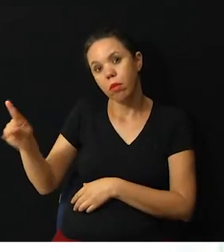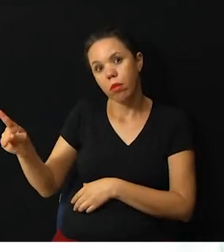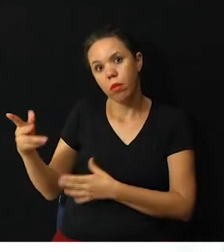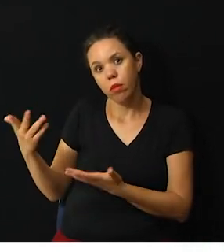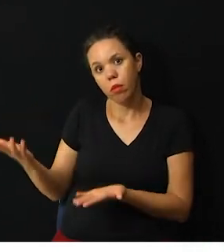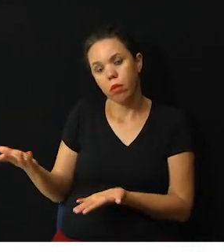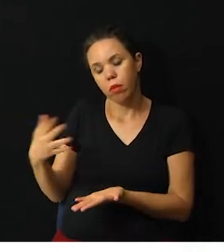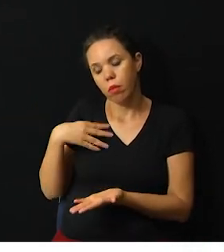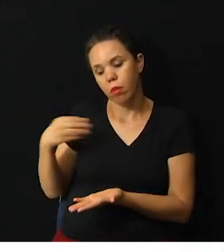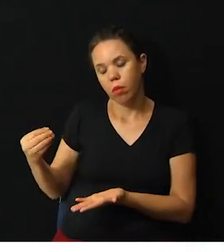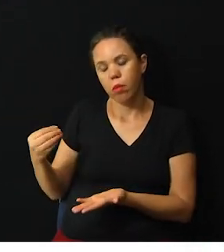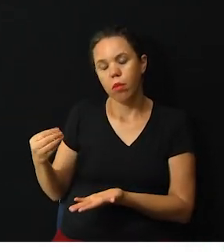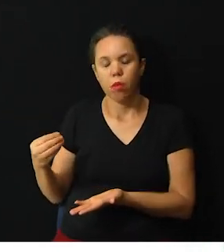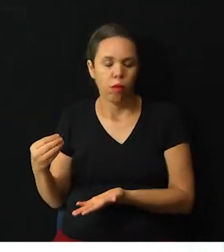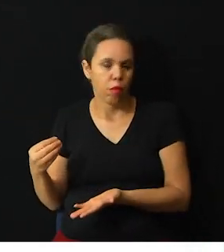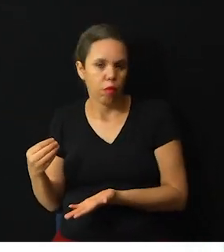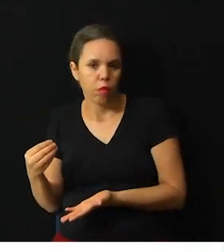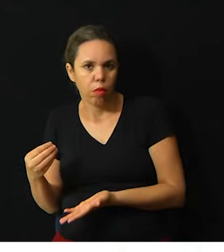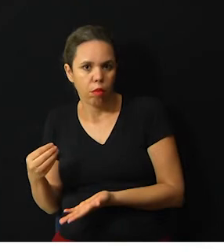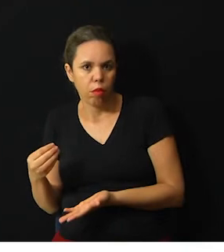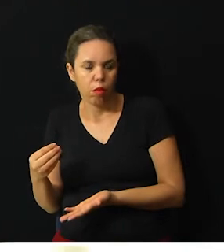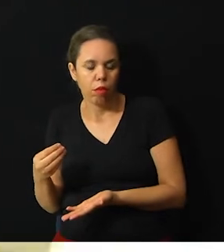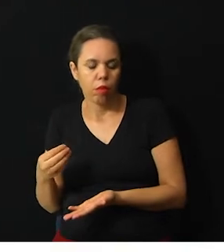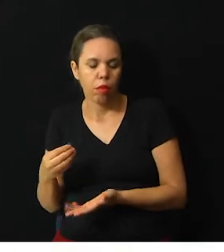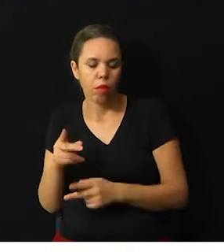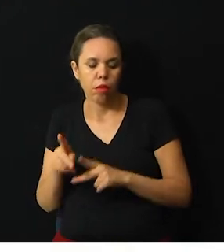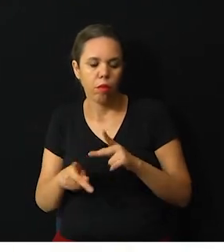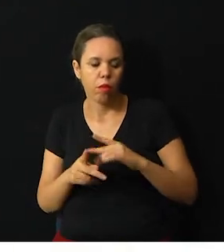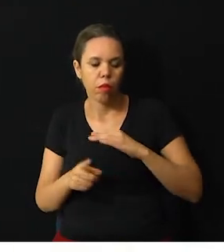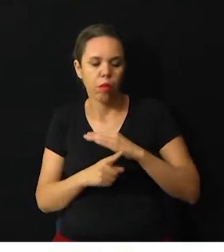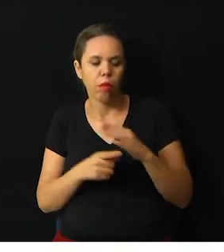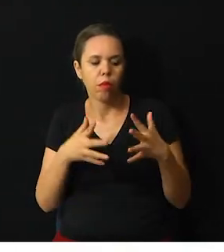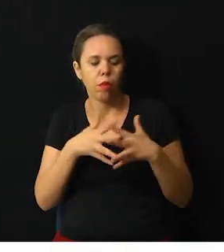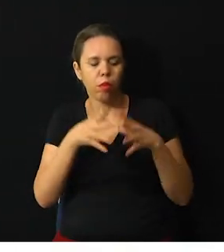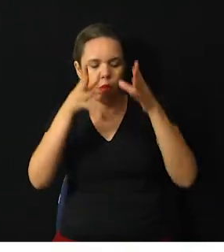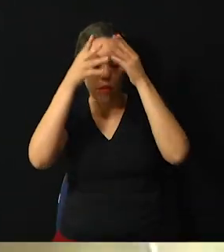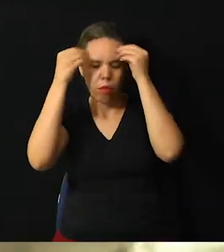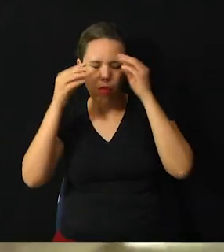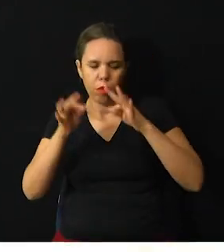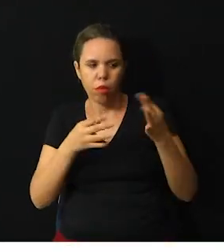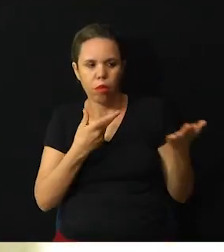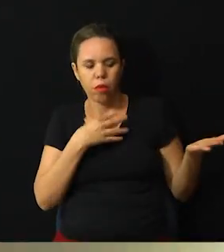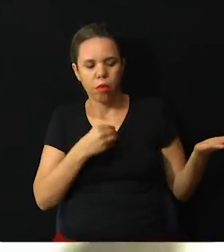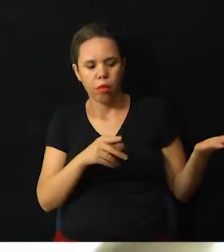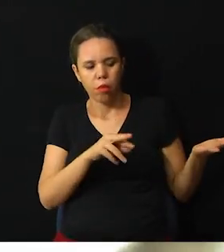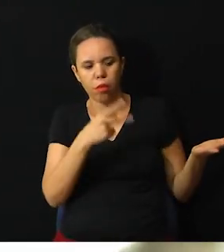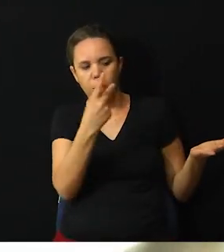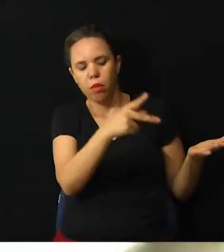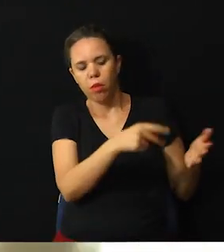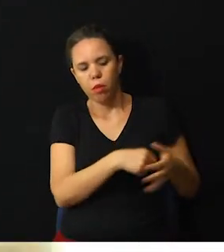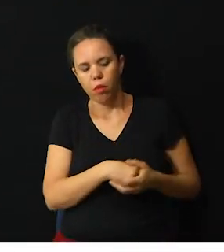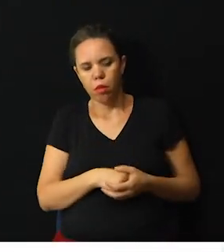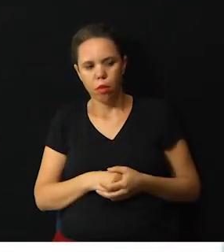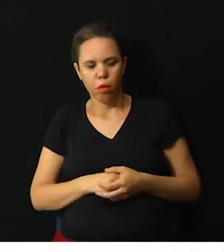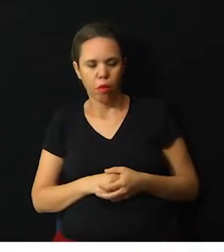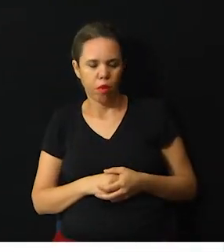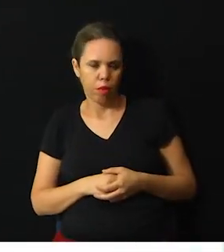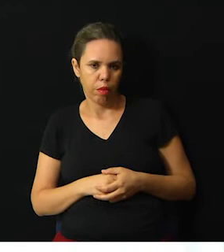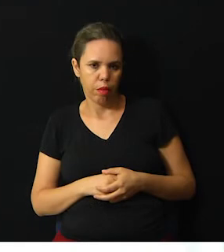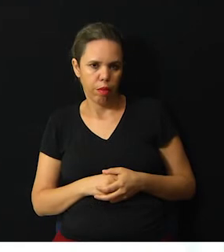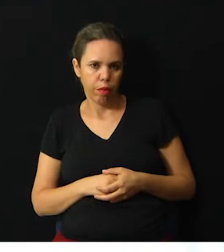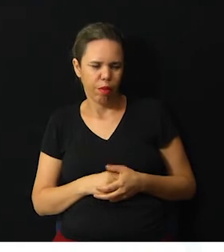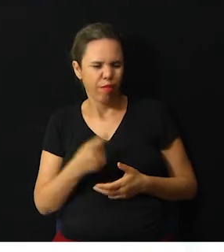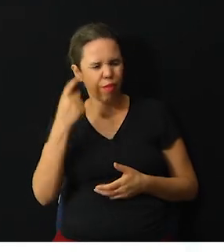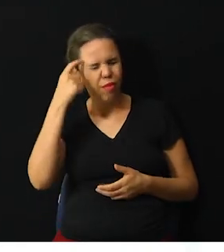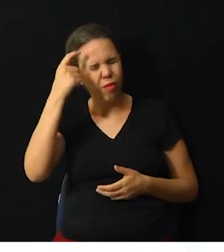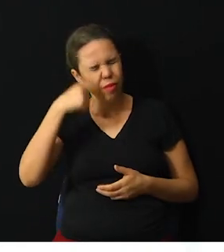irmão, né? Às vezes o filho, né? É muito comum a paciente com Alzheimer tratar a filha como se fosse irmã dela.